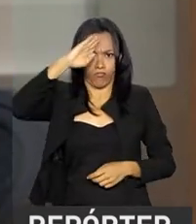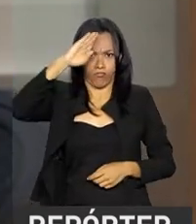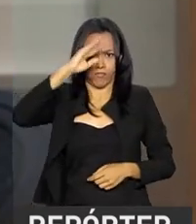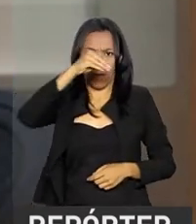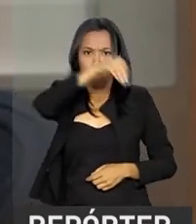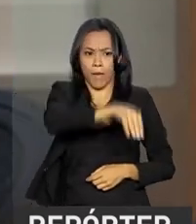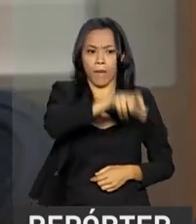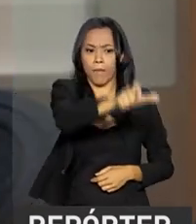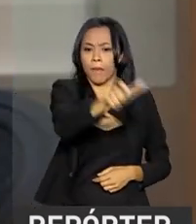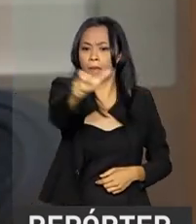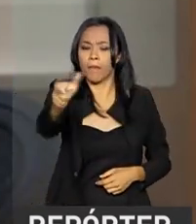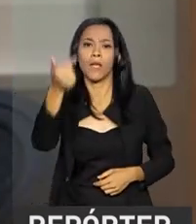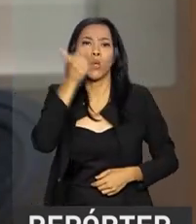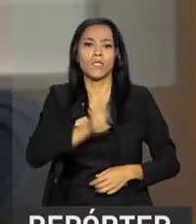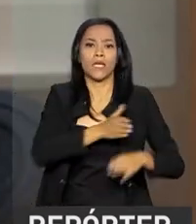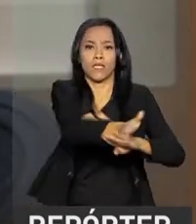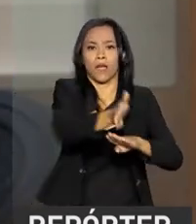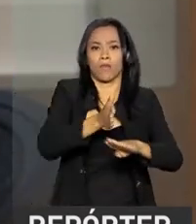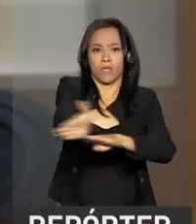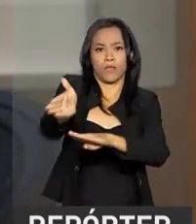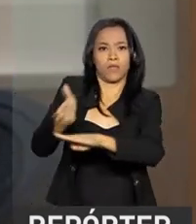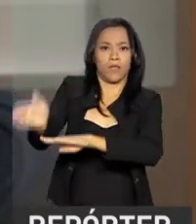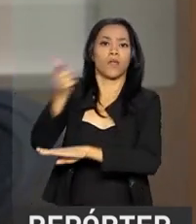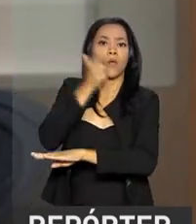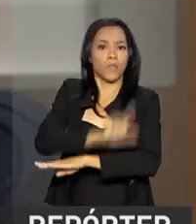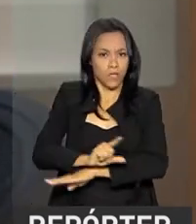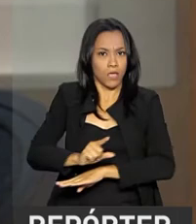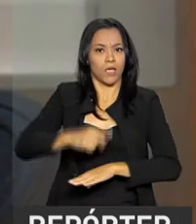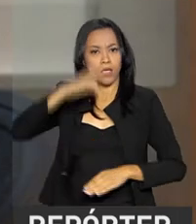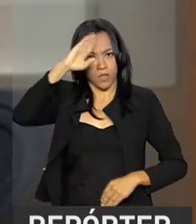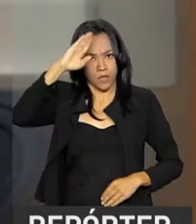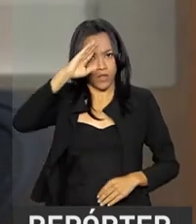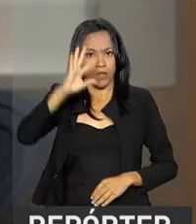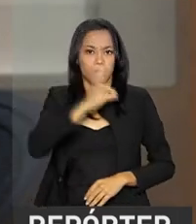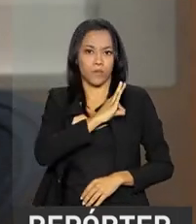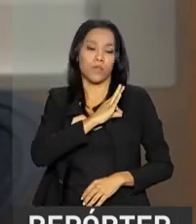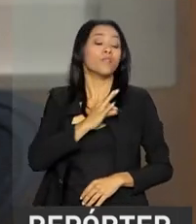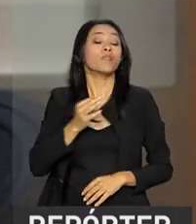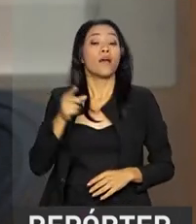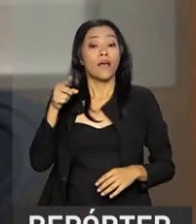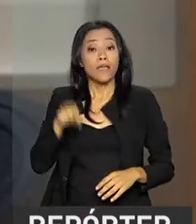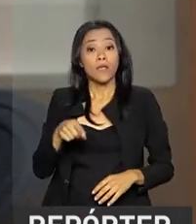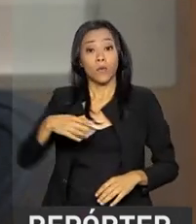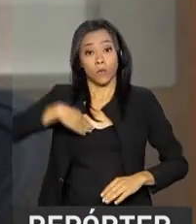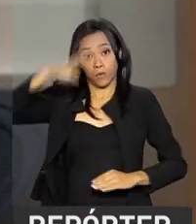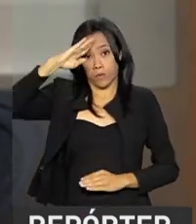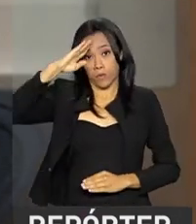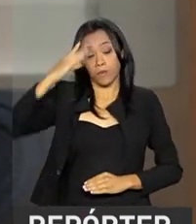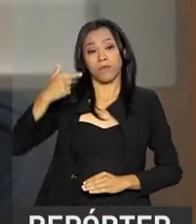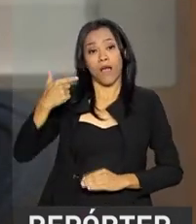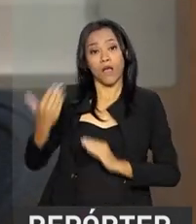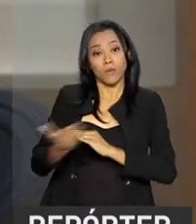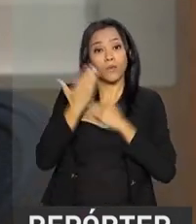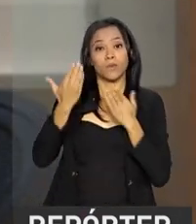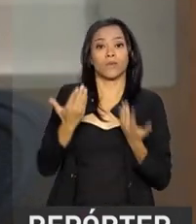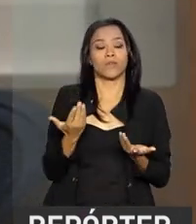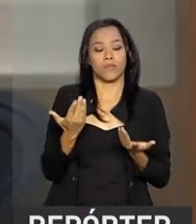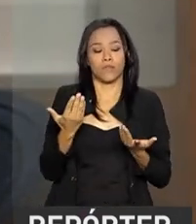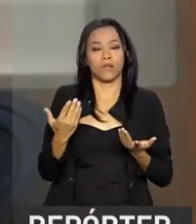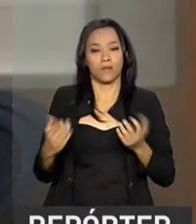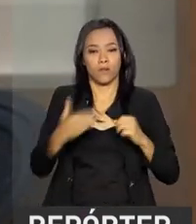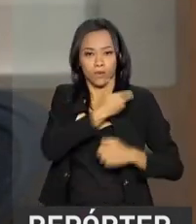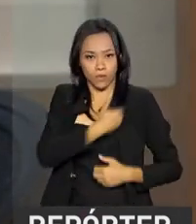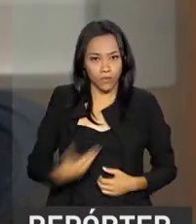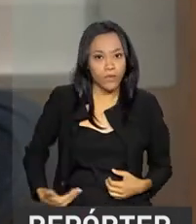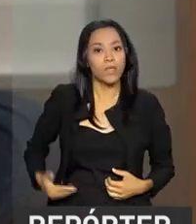não posso chegar às forças armadas é vem propiciando essa essa possibilidade aos jogos segurança